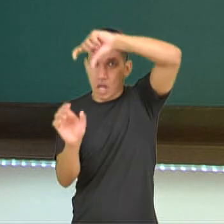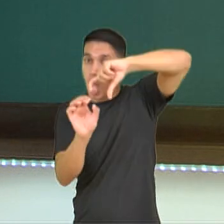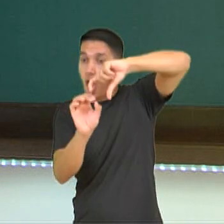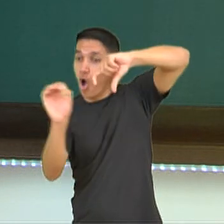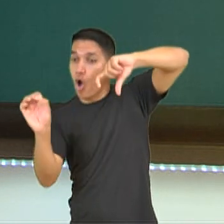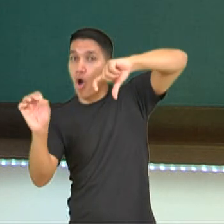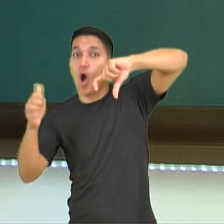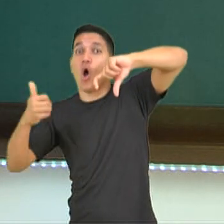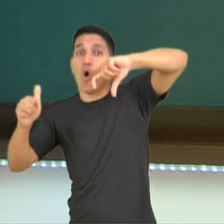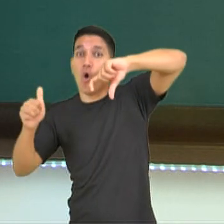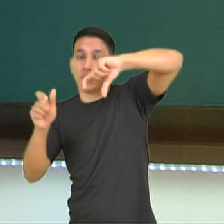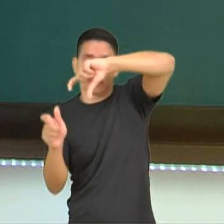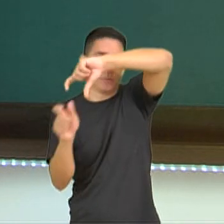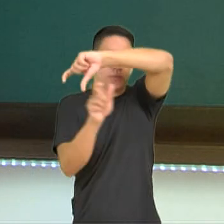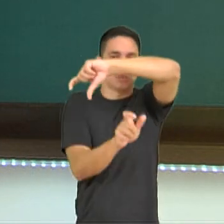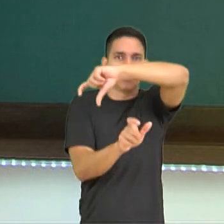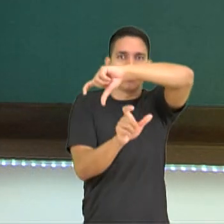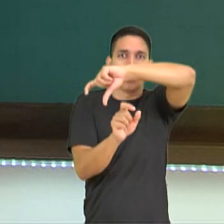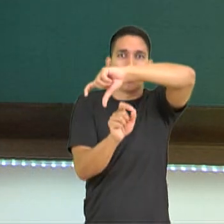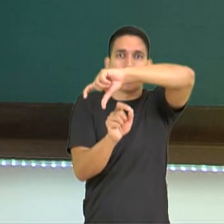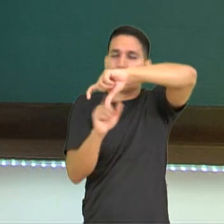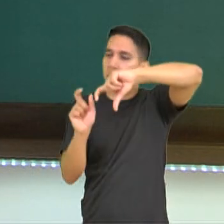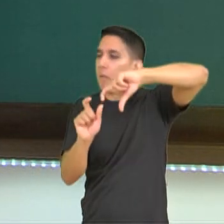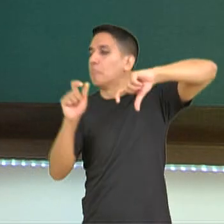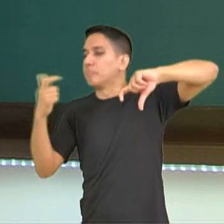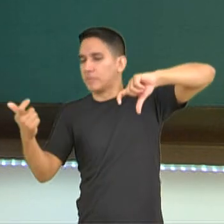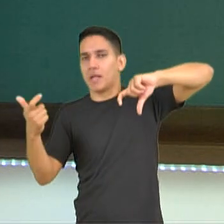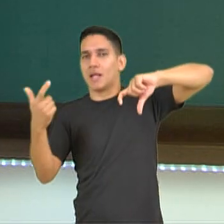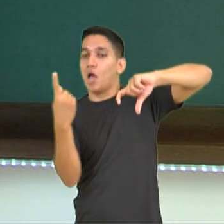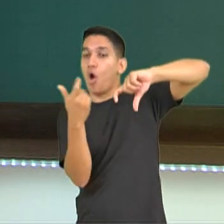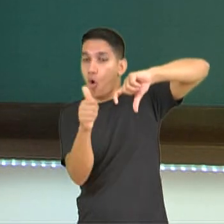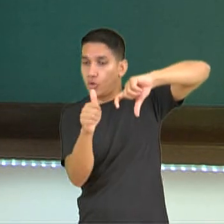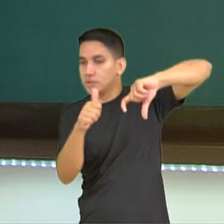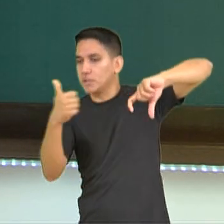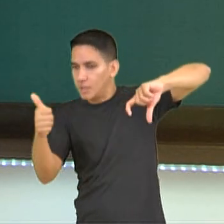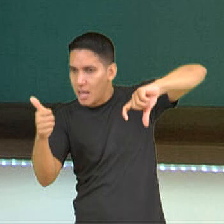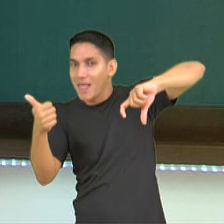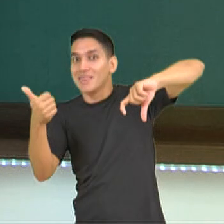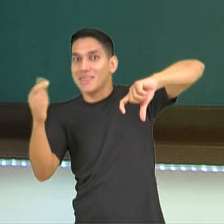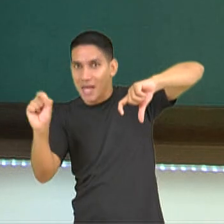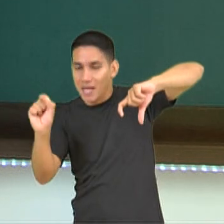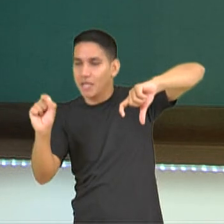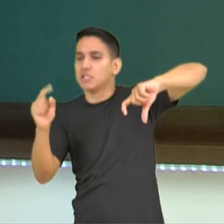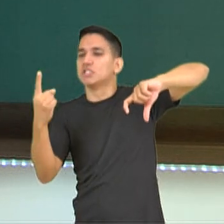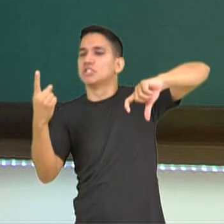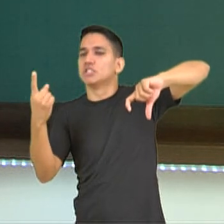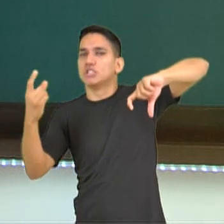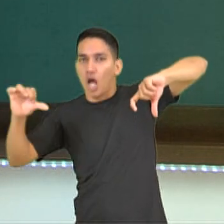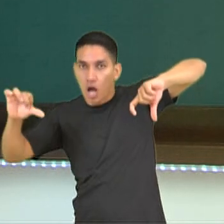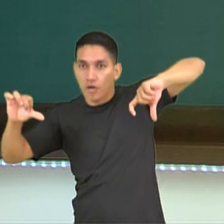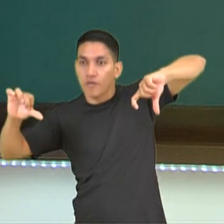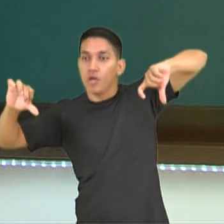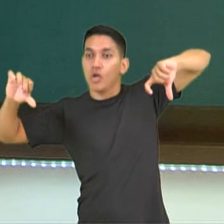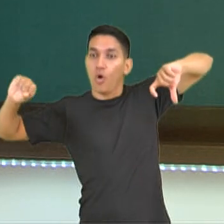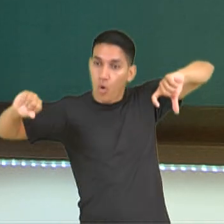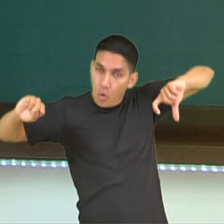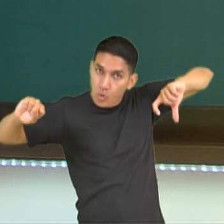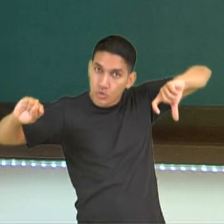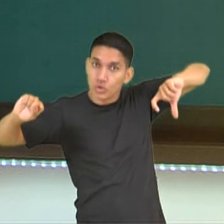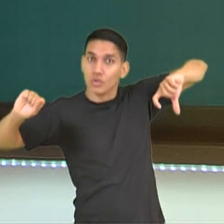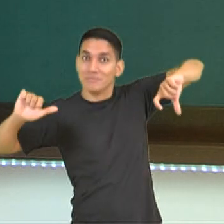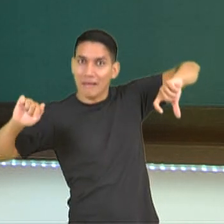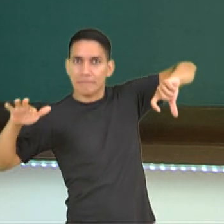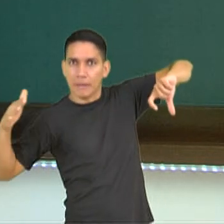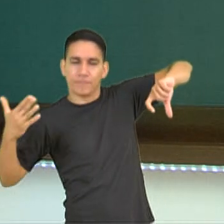ser 11, outro 10, 9, 8, 7 e assim sucessivamente. Mas se eu vou para leste, aqui